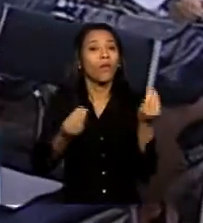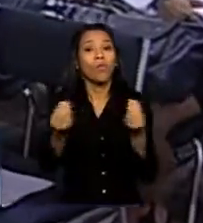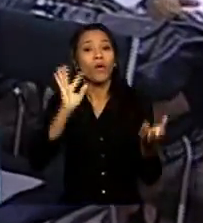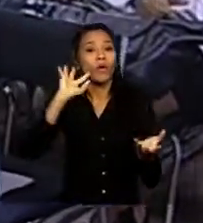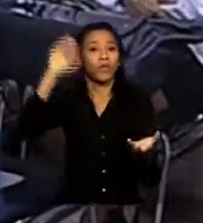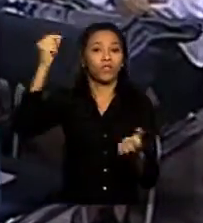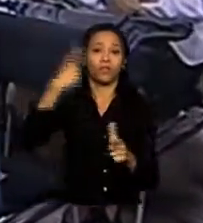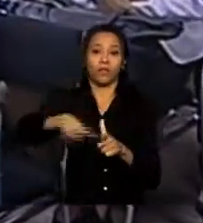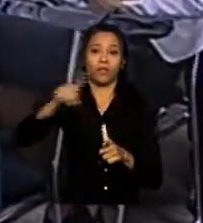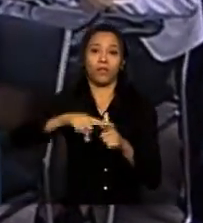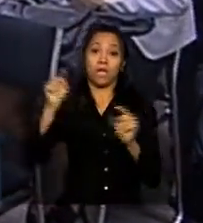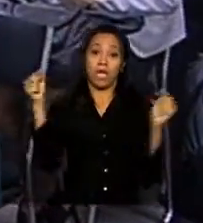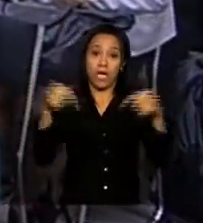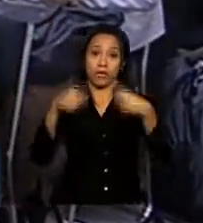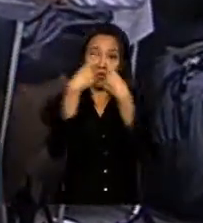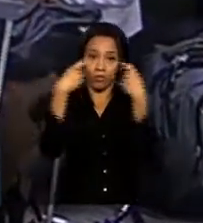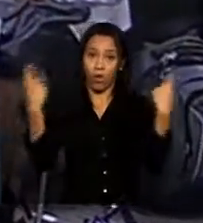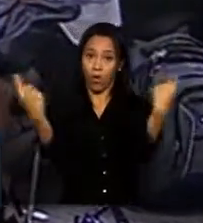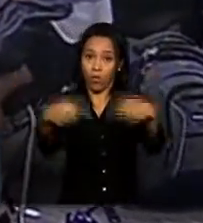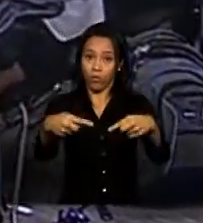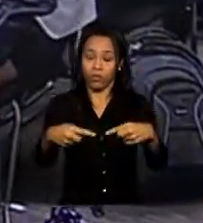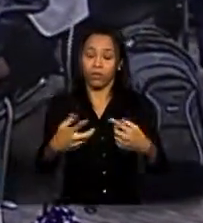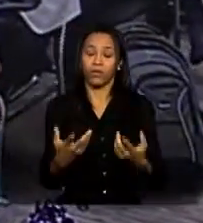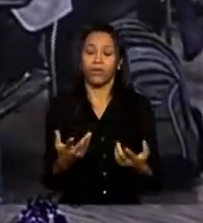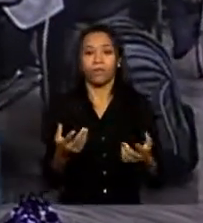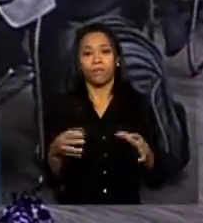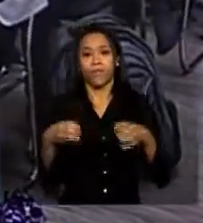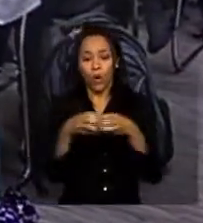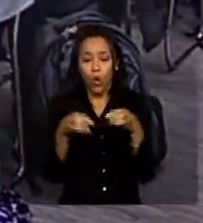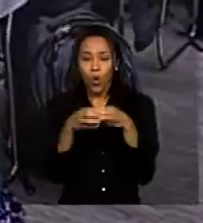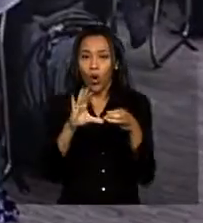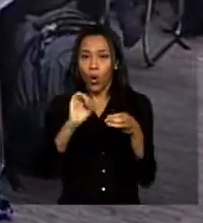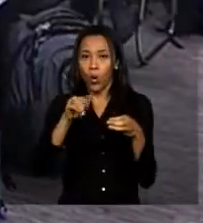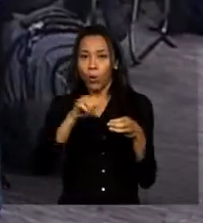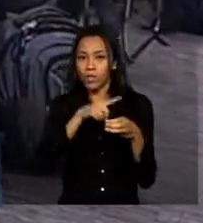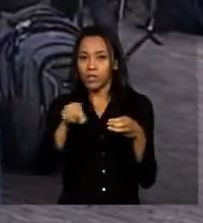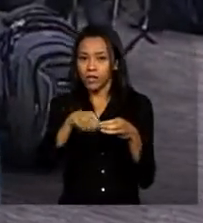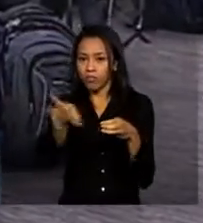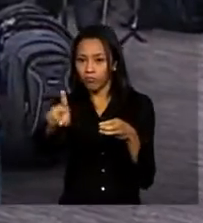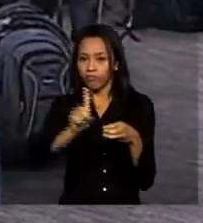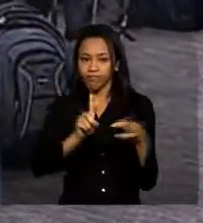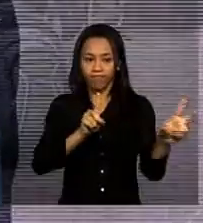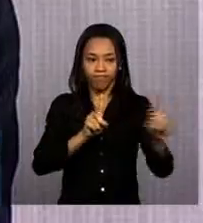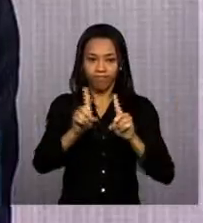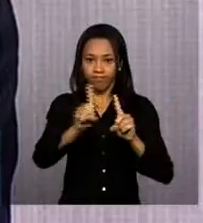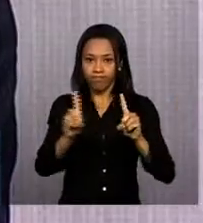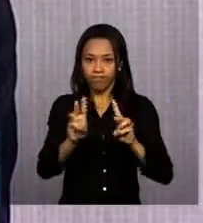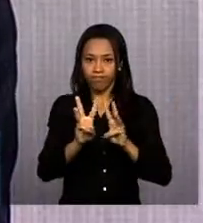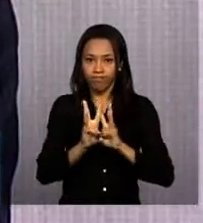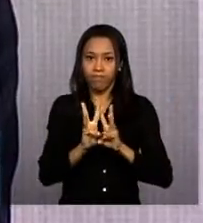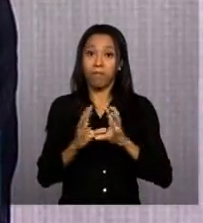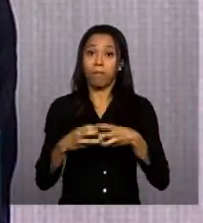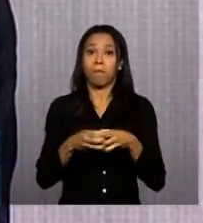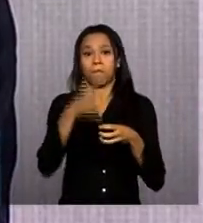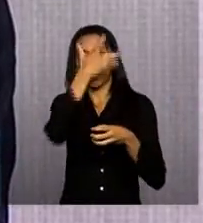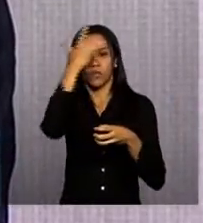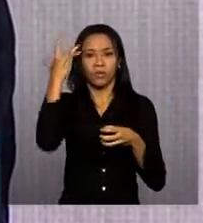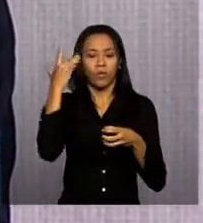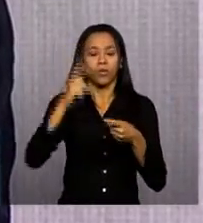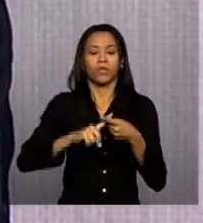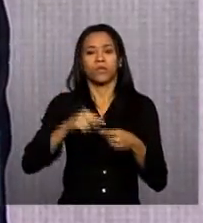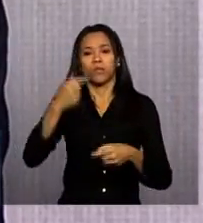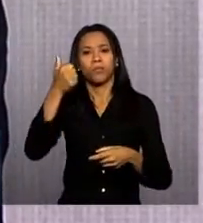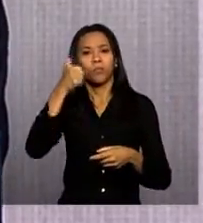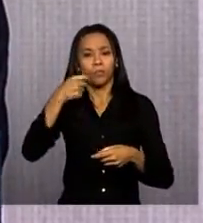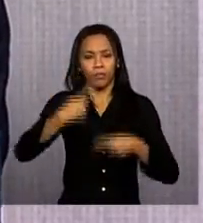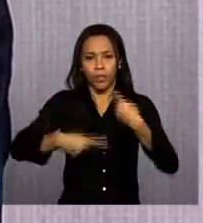de políticas públicas. A comissão será composta por representantes da Secretaria de Direitos Humanos, de Política para as